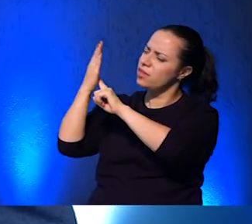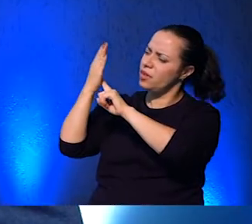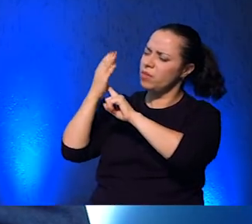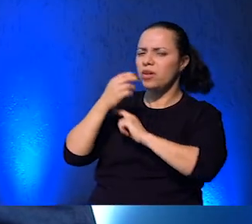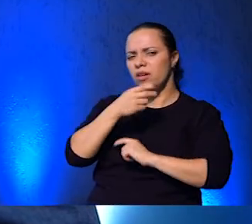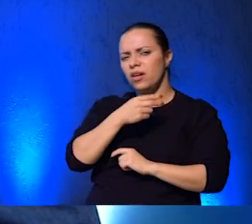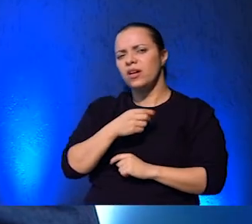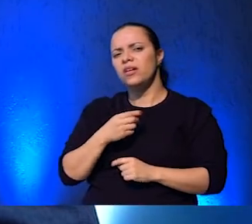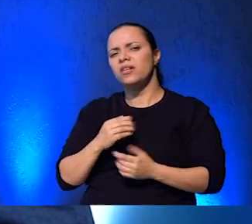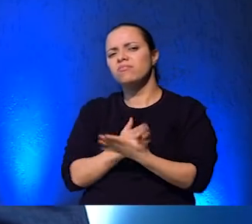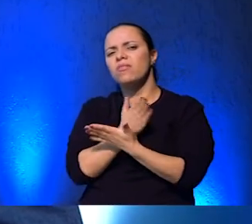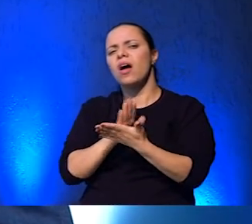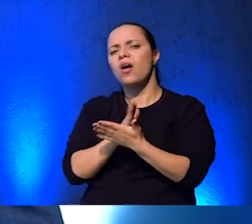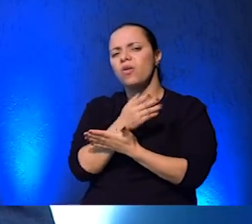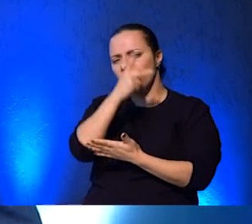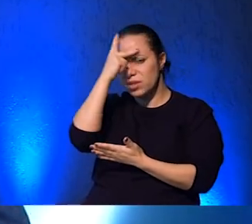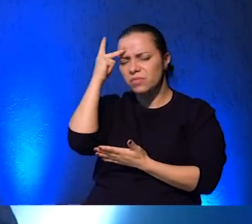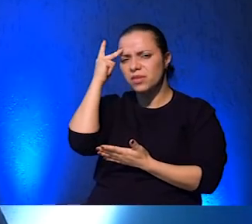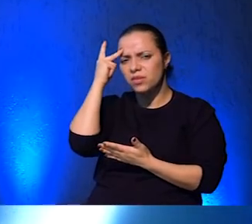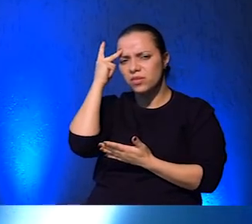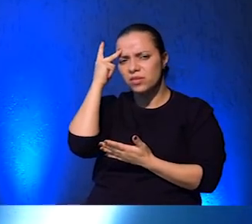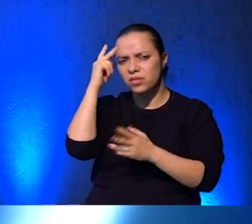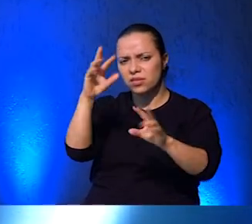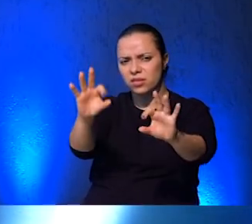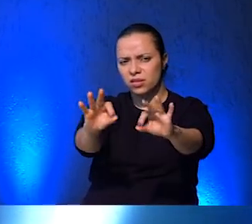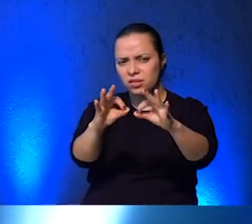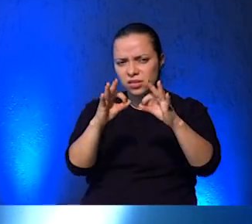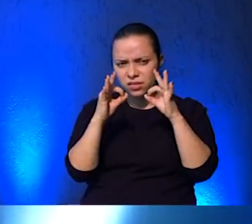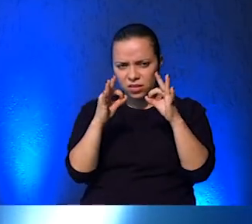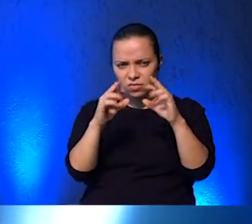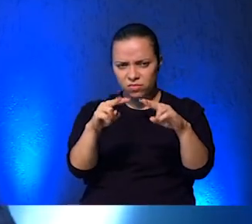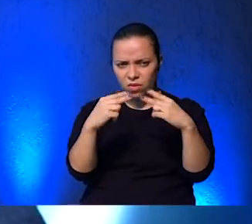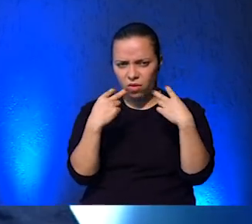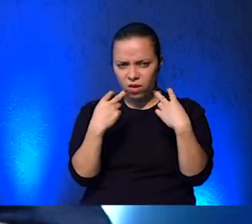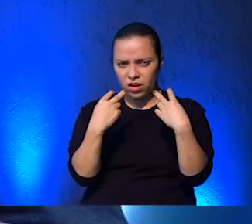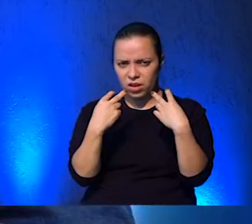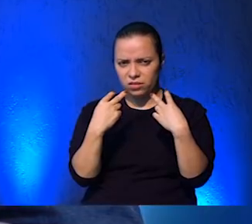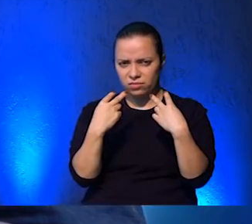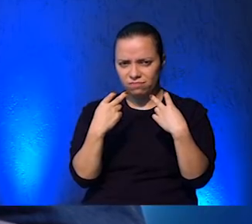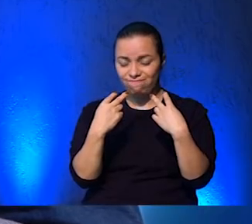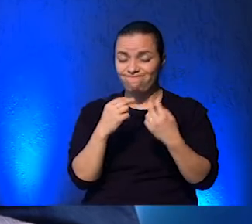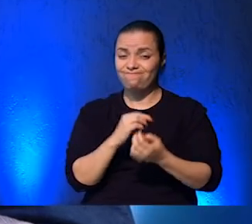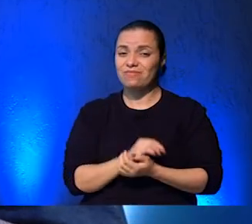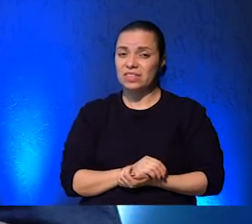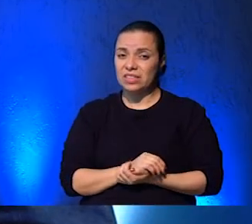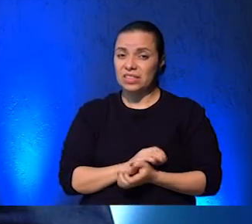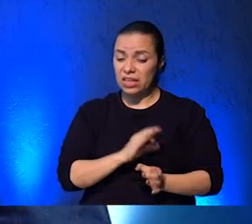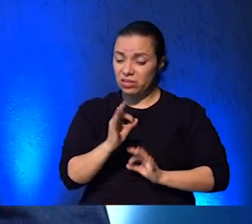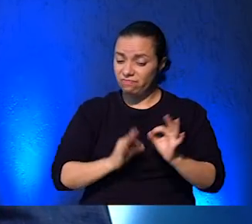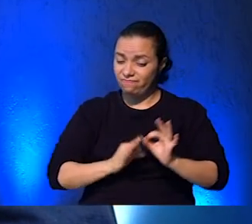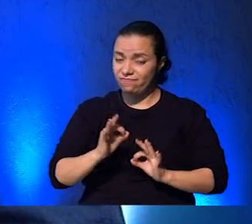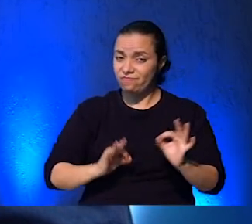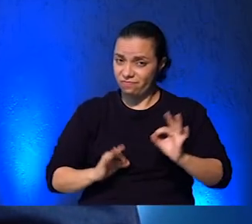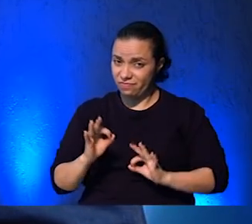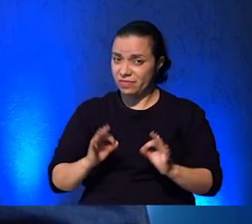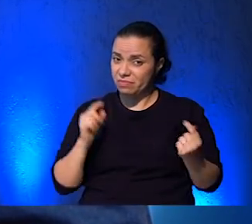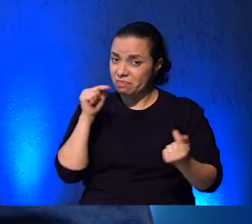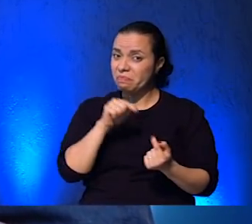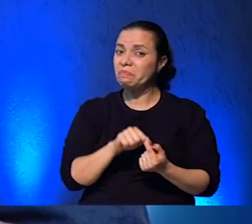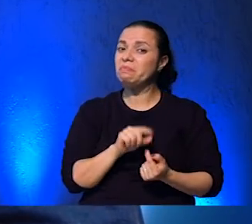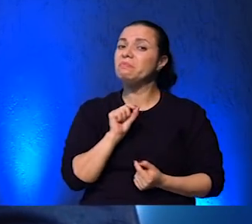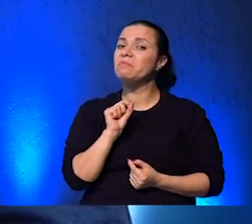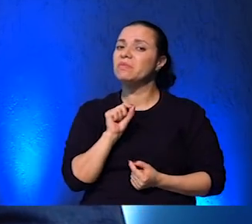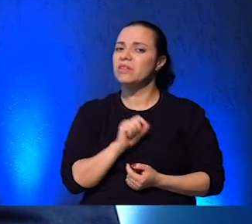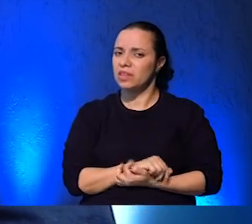mensagem e você estava planejando tirar sua vida e não é só uma pessoa